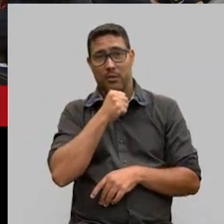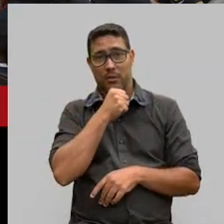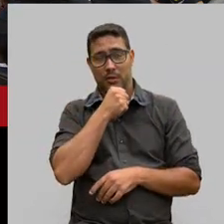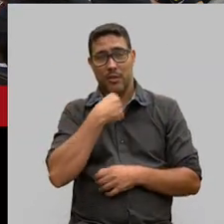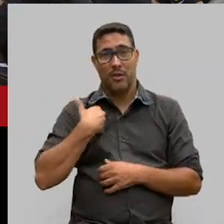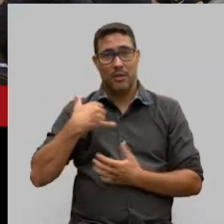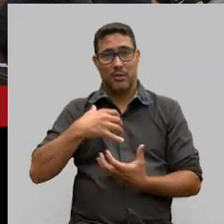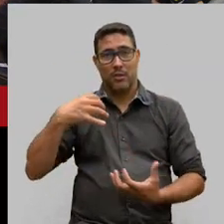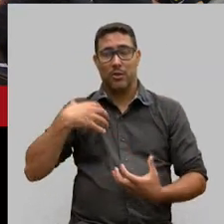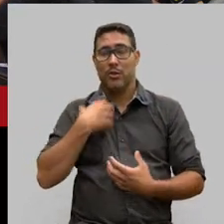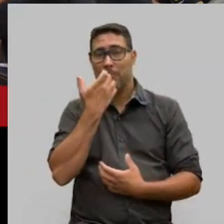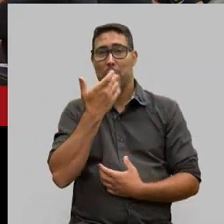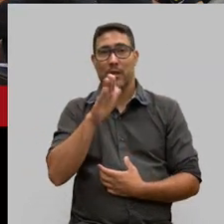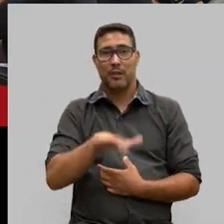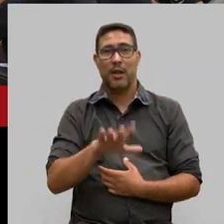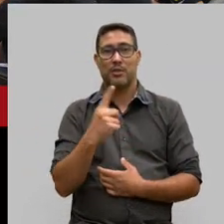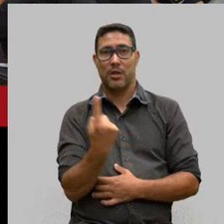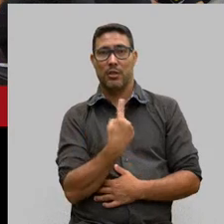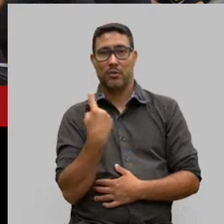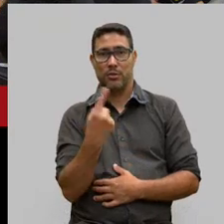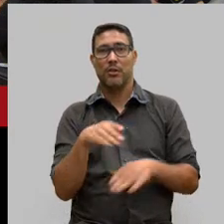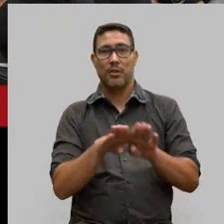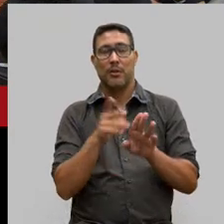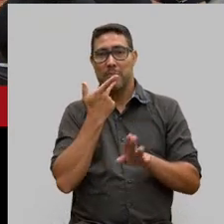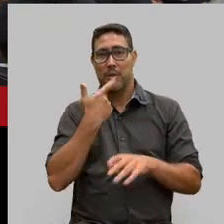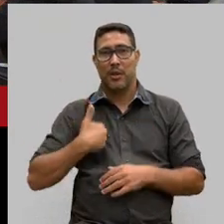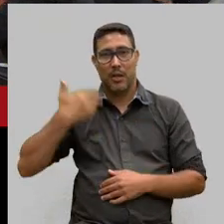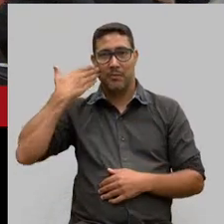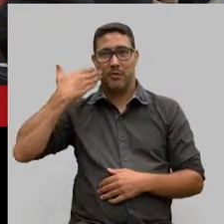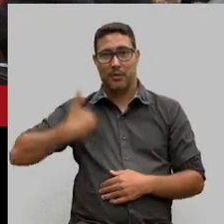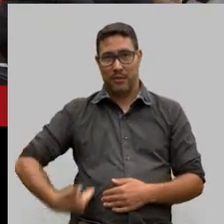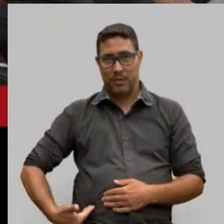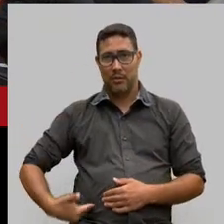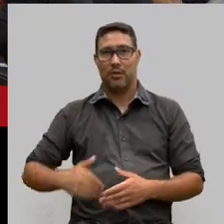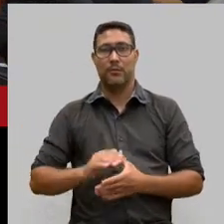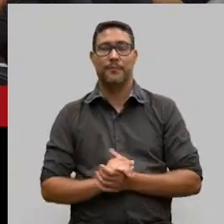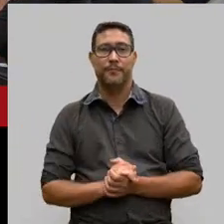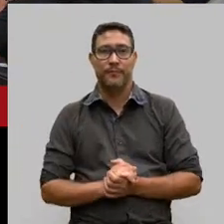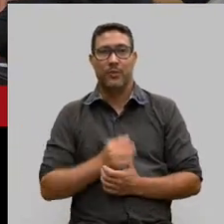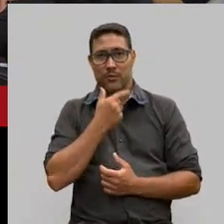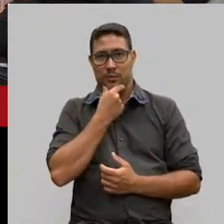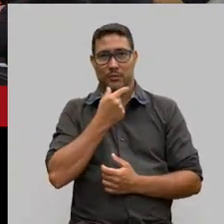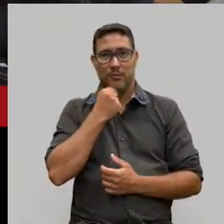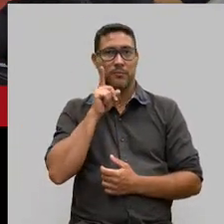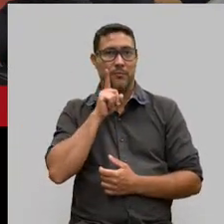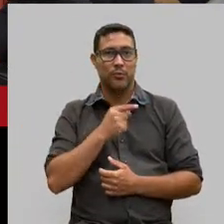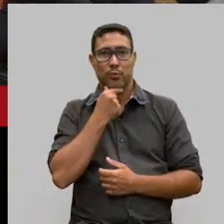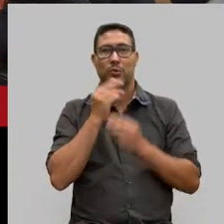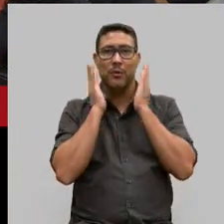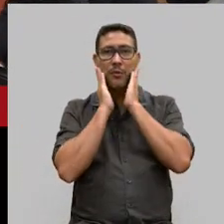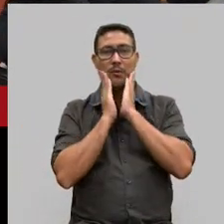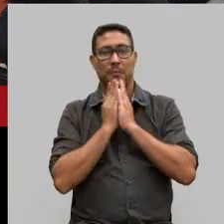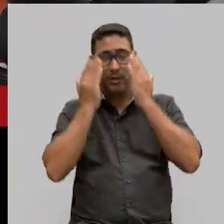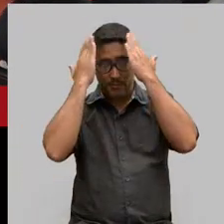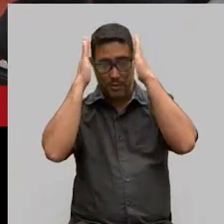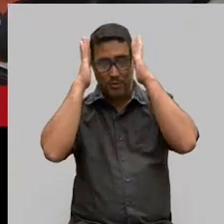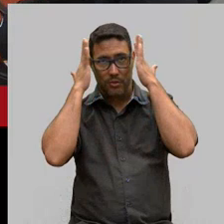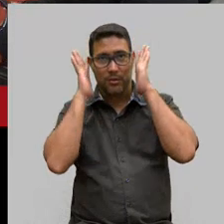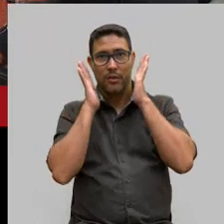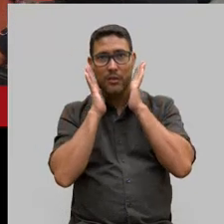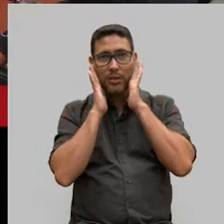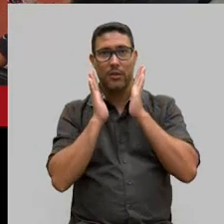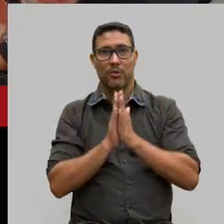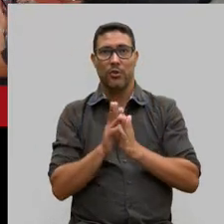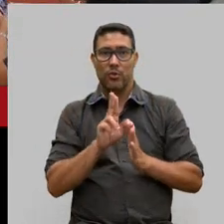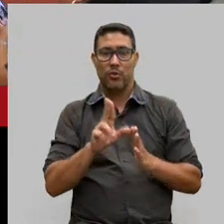todas a todos inicialmente também vou fazer minha audiodescrição eu sou moreno uso barba tem uns cambos AL estou